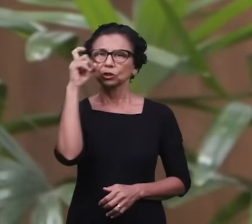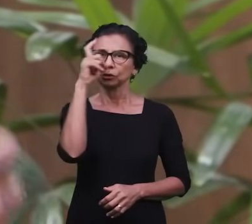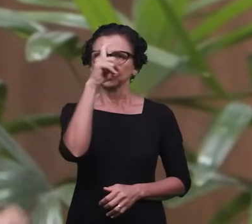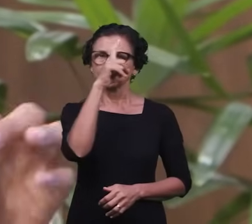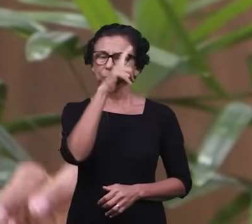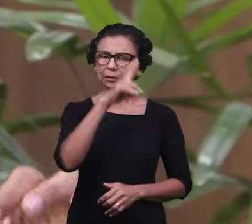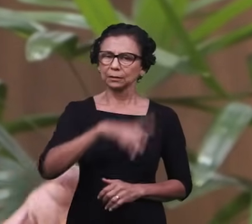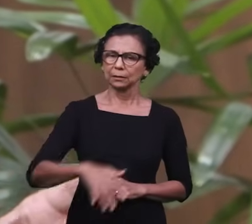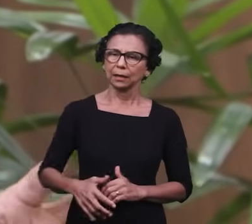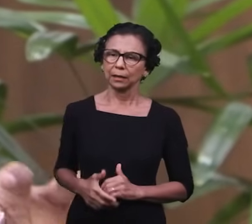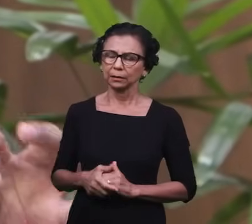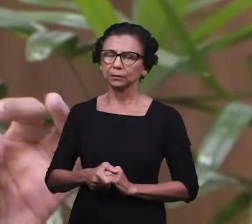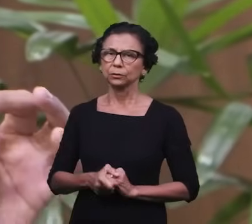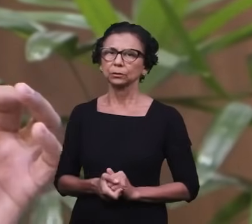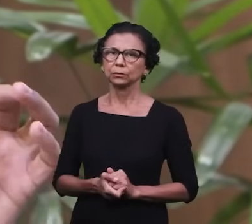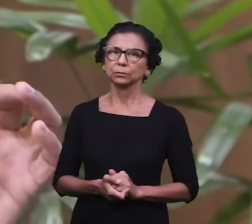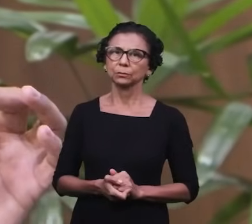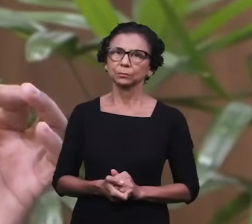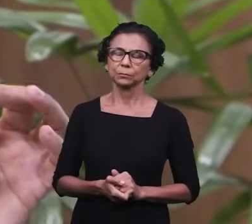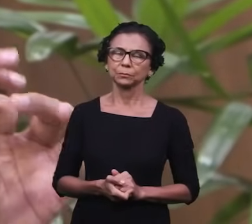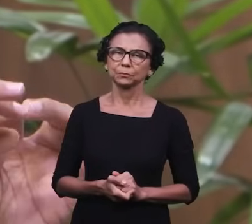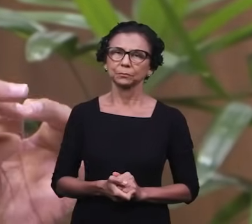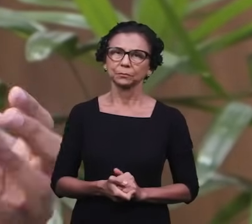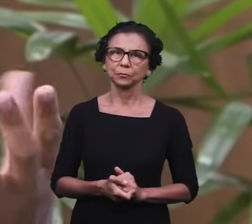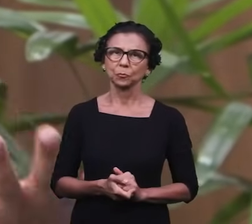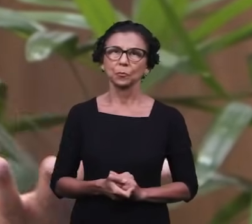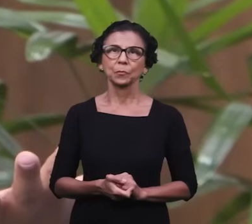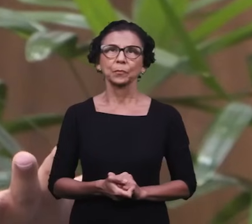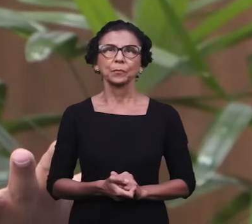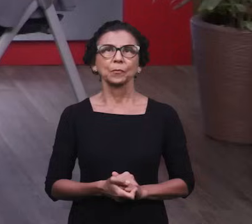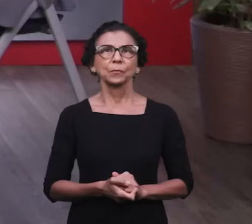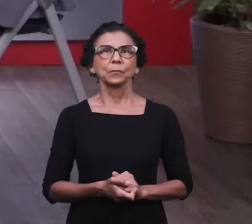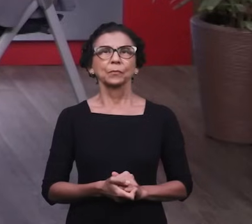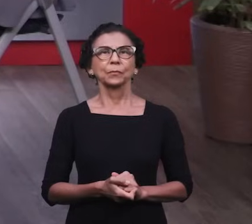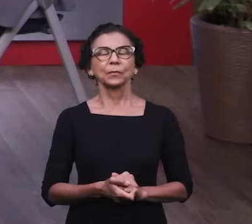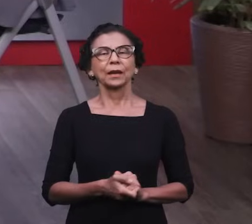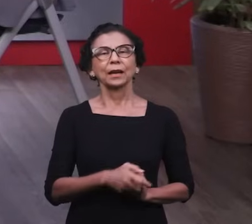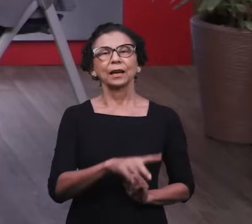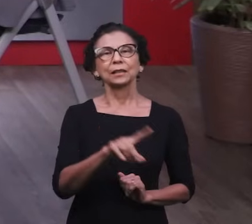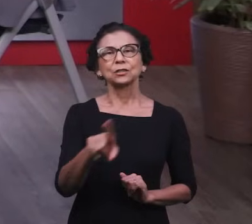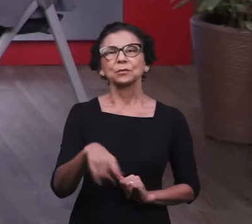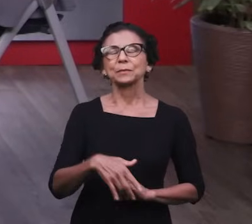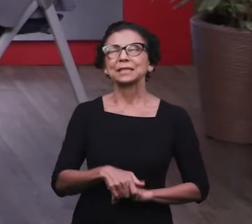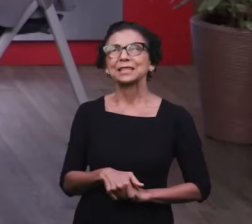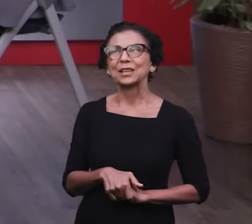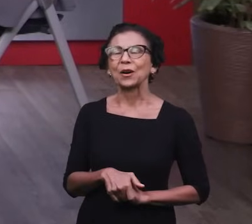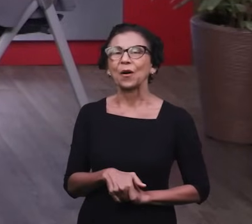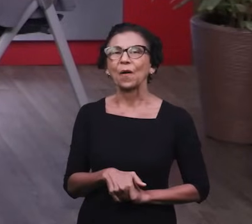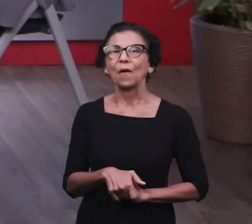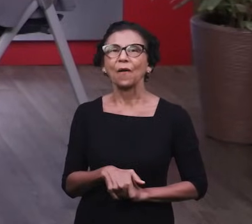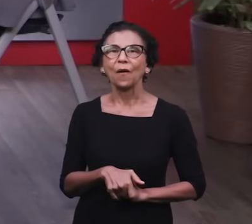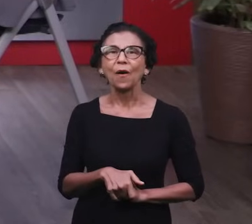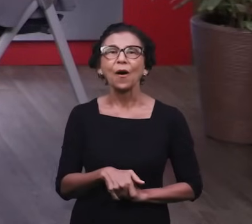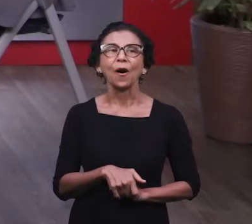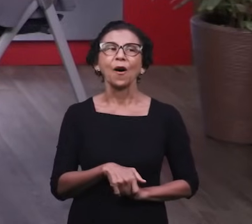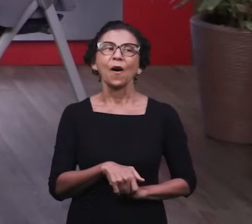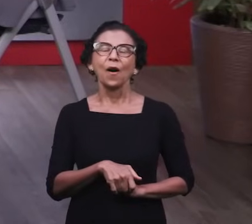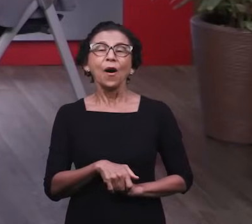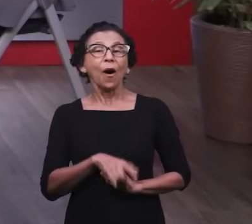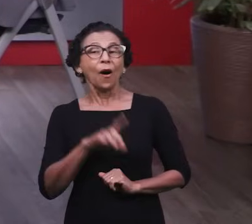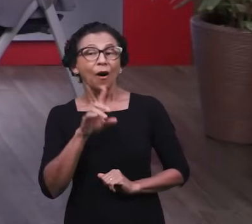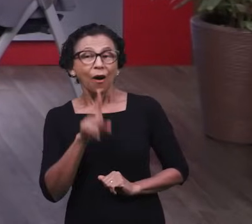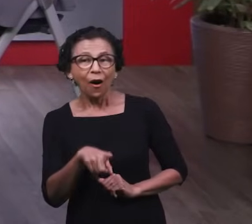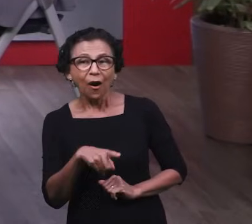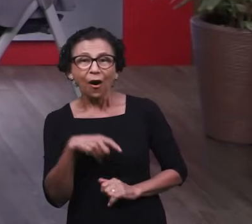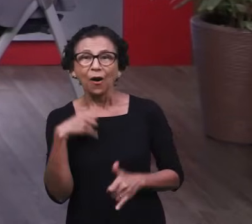autistas, mas é muito presente esse dado. Então, o simbólico eu faço de conta, o finge que. A criança está brincando, né? Com a outra fala, vamos